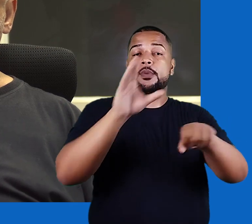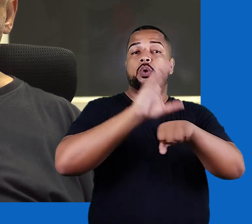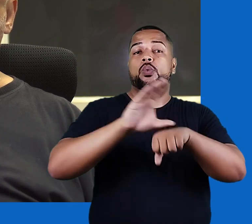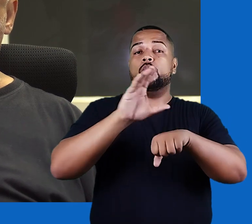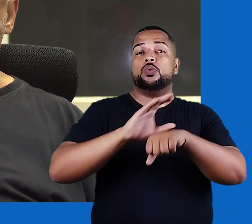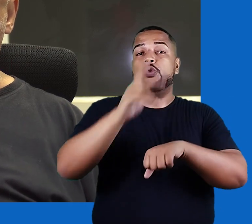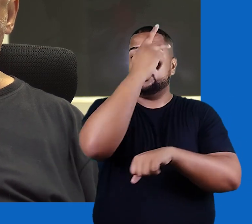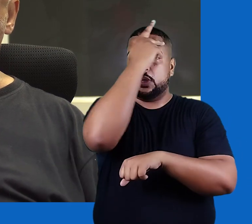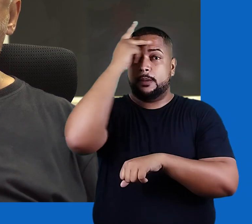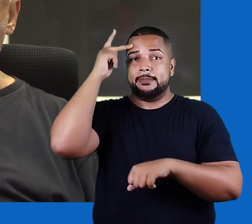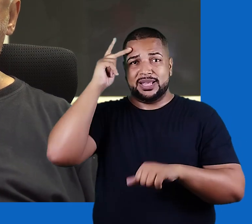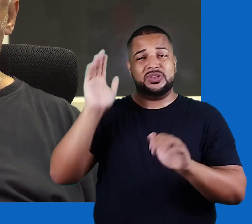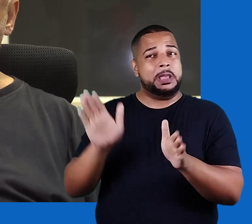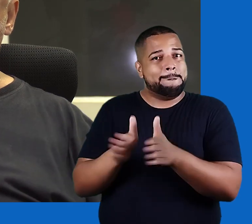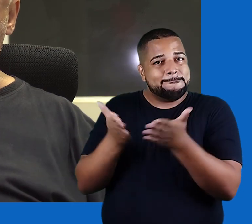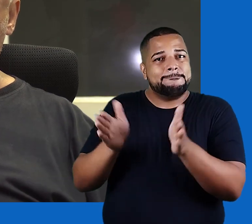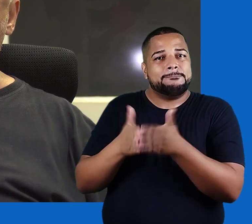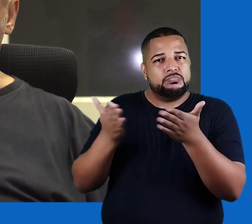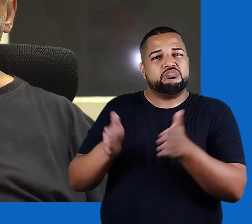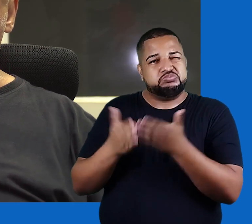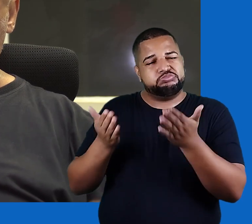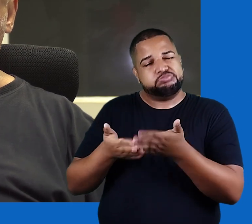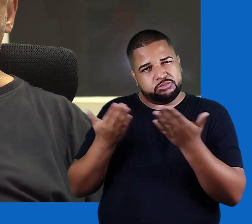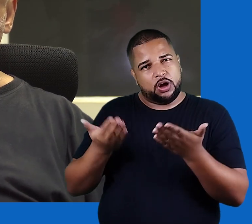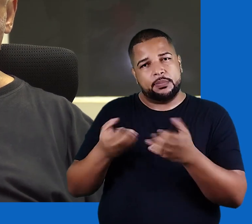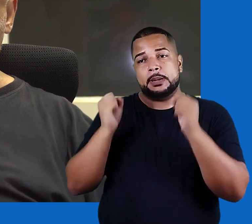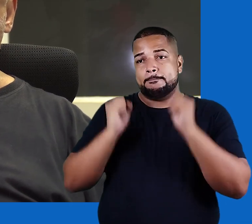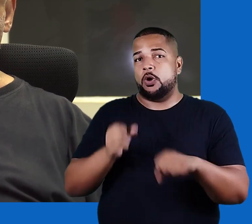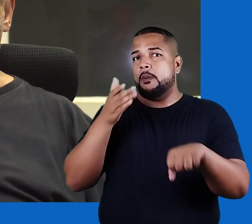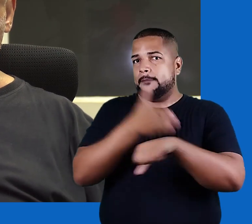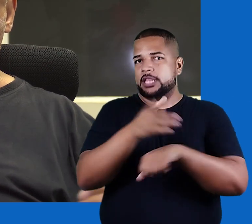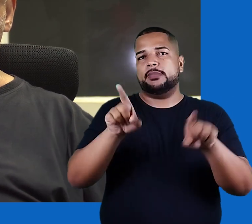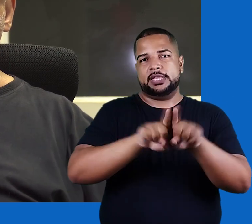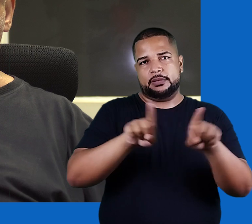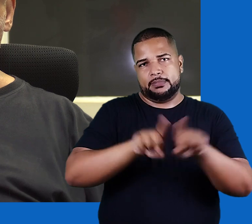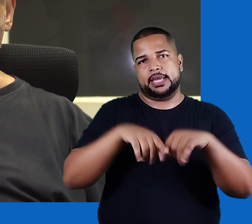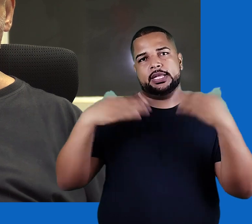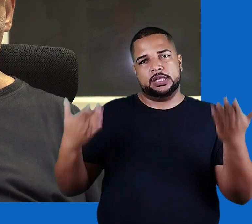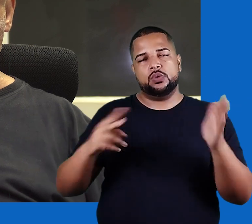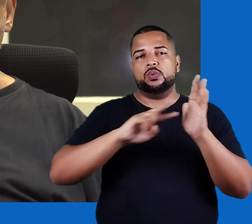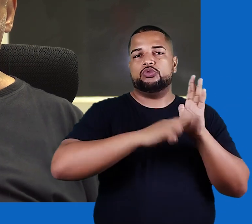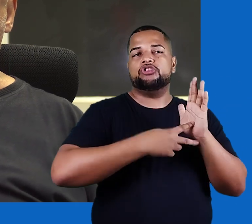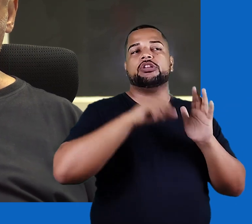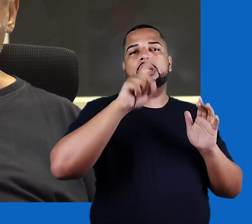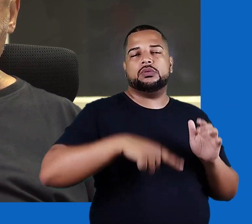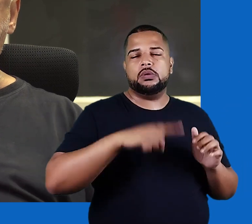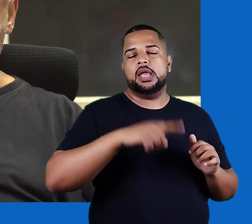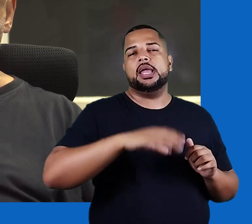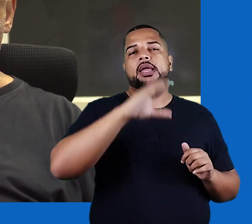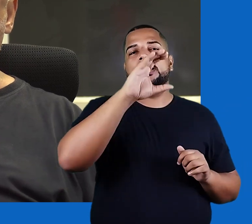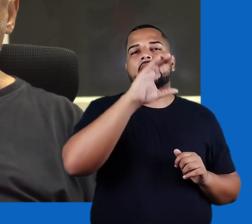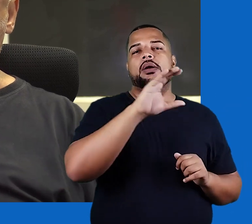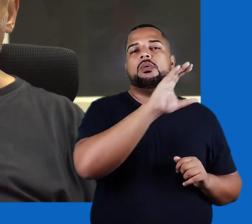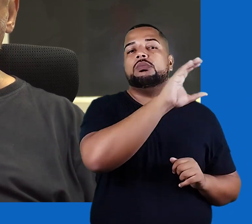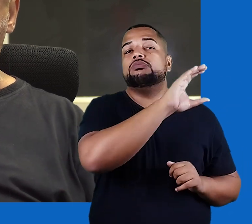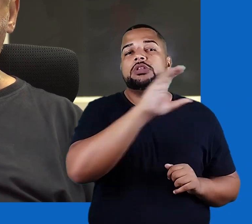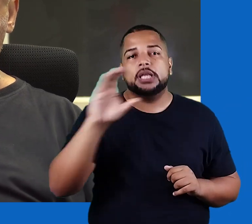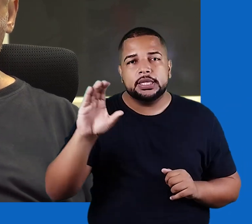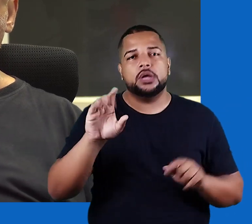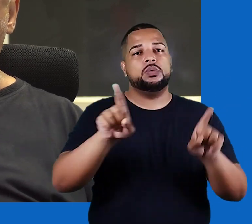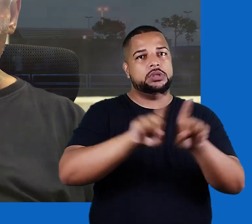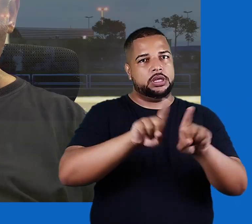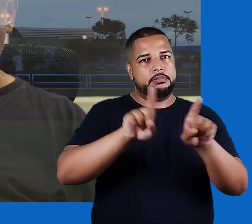as pessoas que carentes, que precisam. Então, nosso sindicato, além de é um sindicato cidadão, é